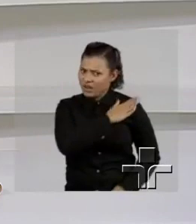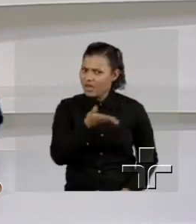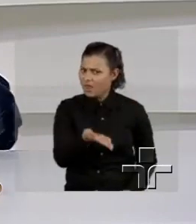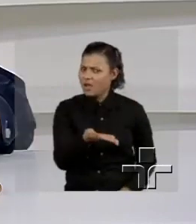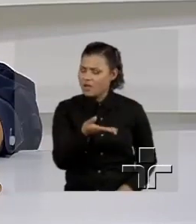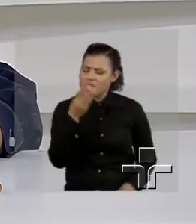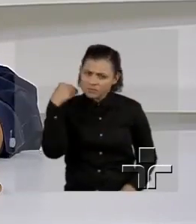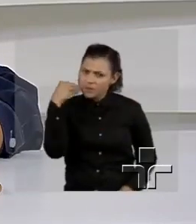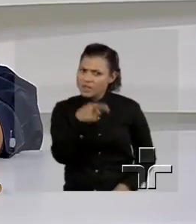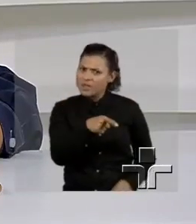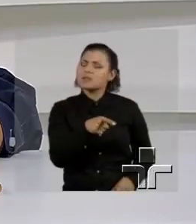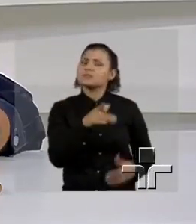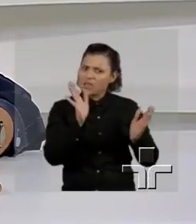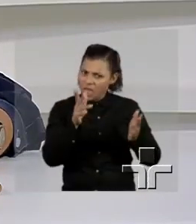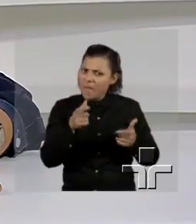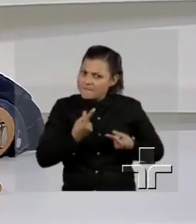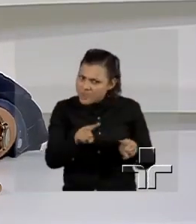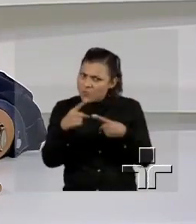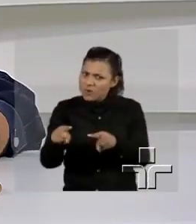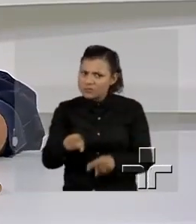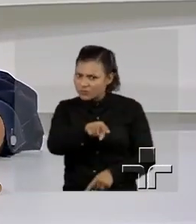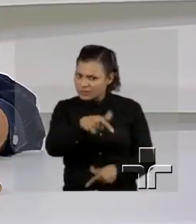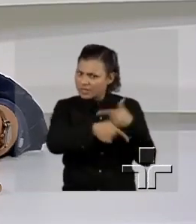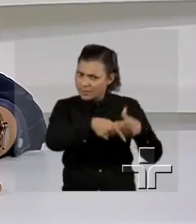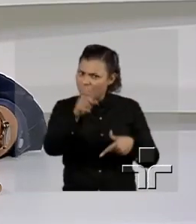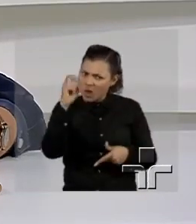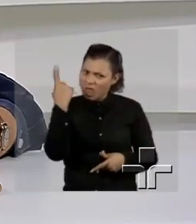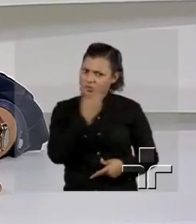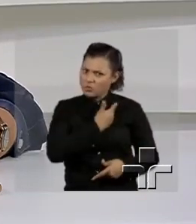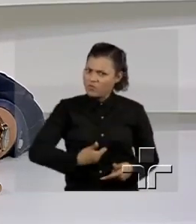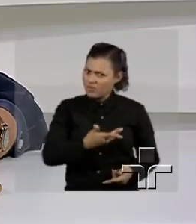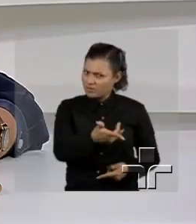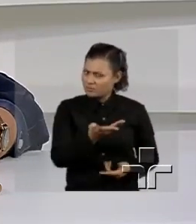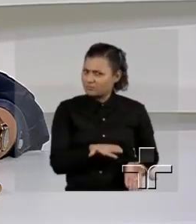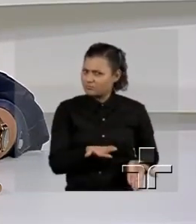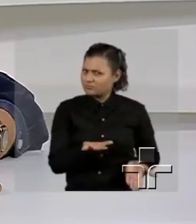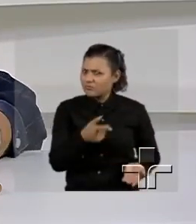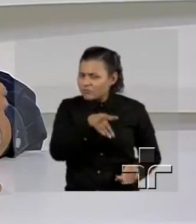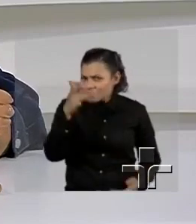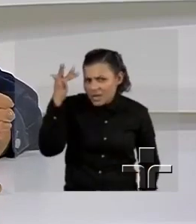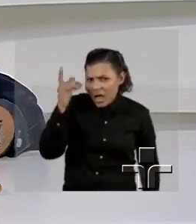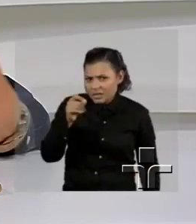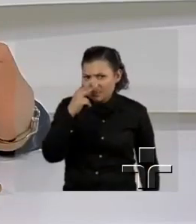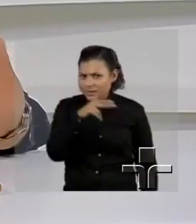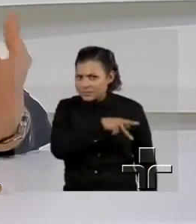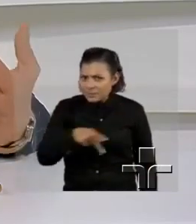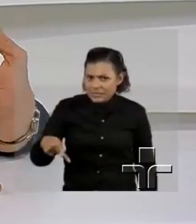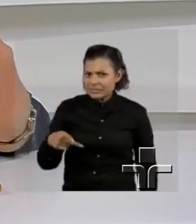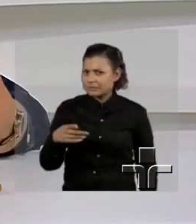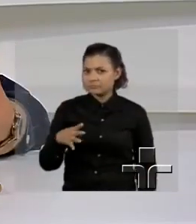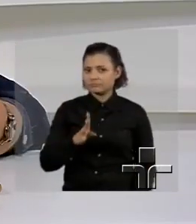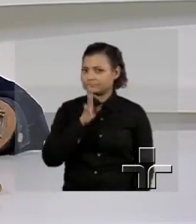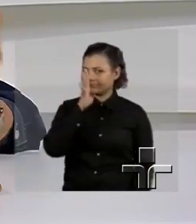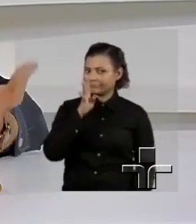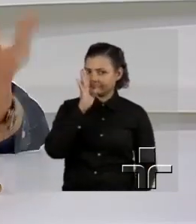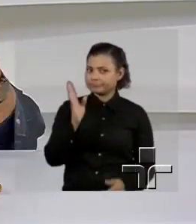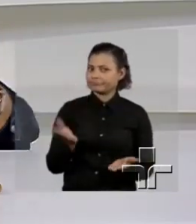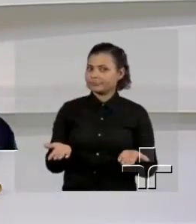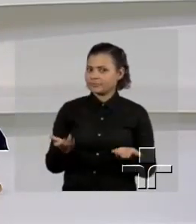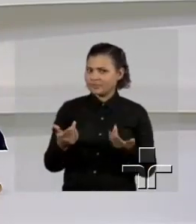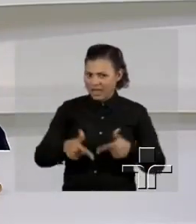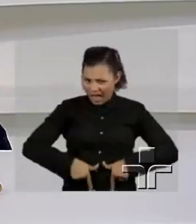institucional, ela tem muita consequência. Né? Uhum. Por general, o Daniel e o Marcelo têm chamado a